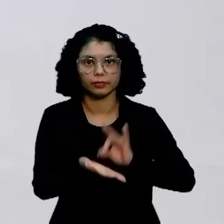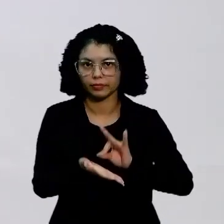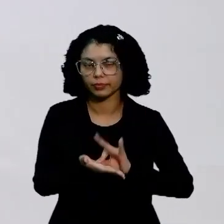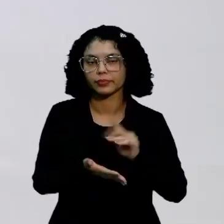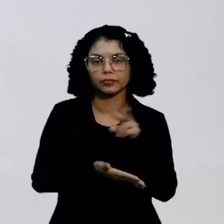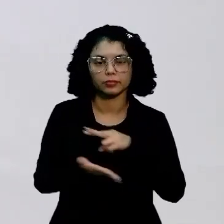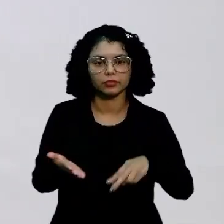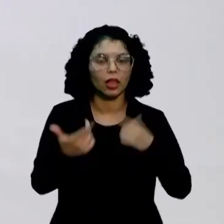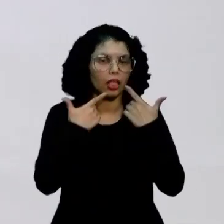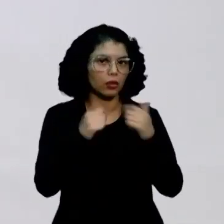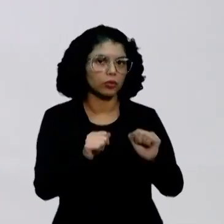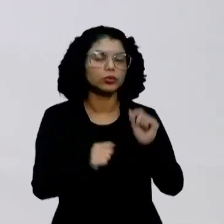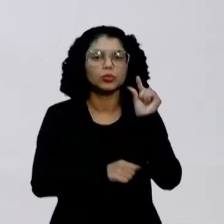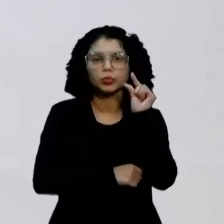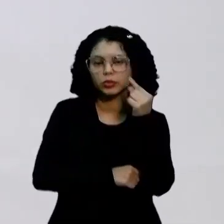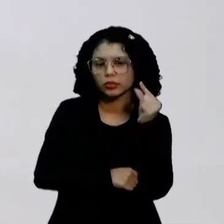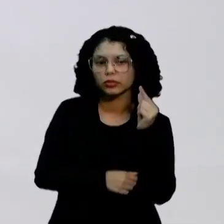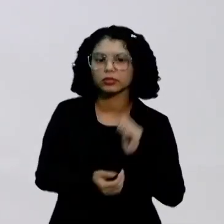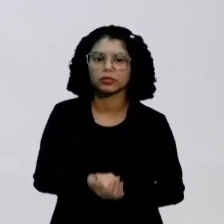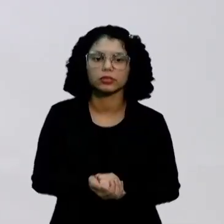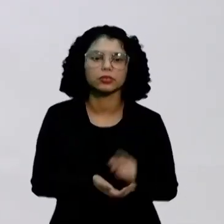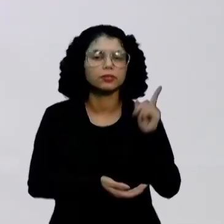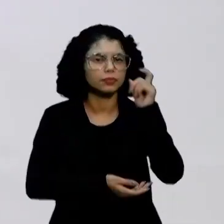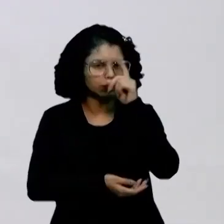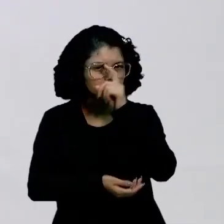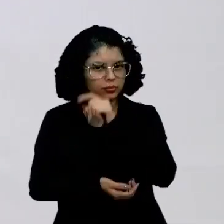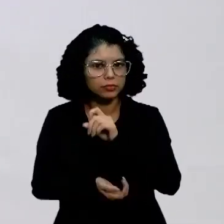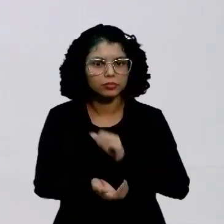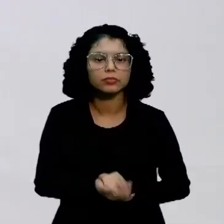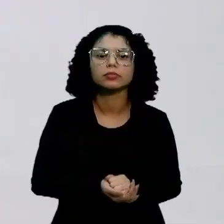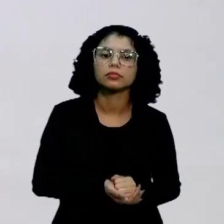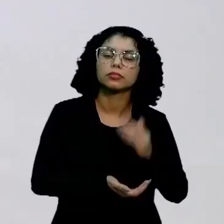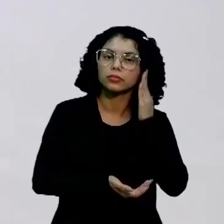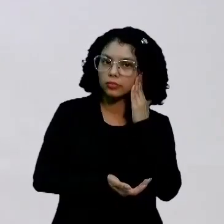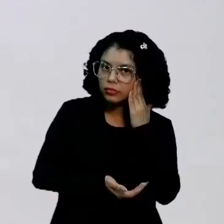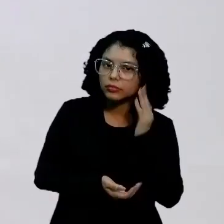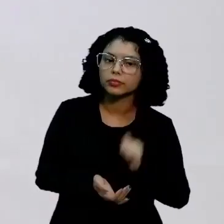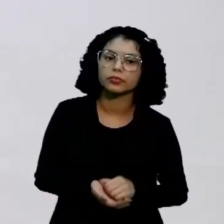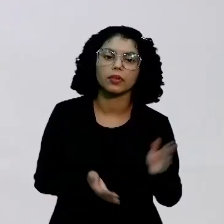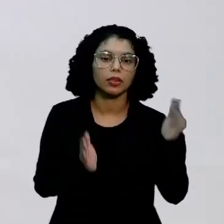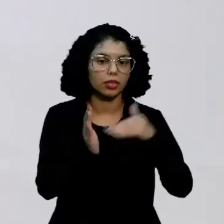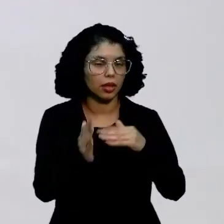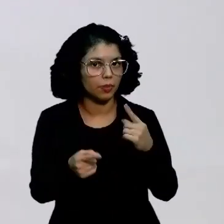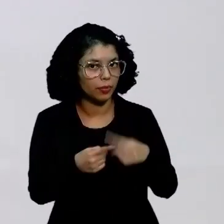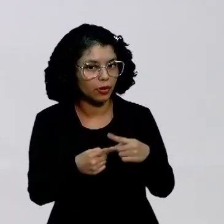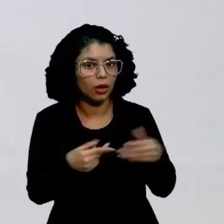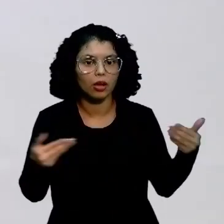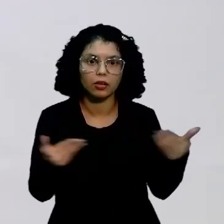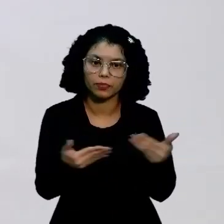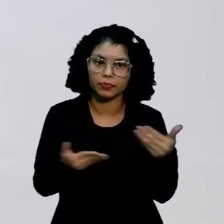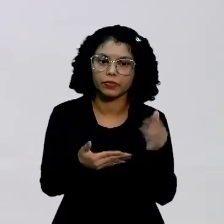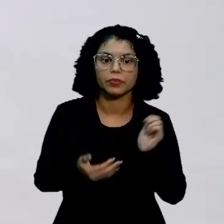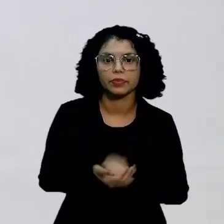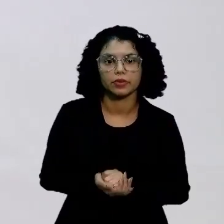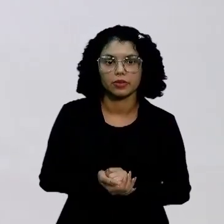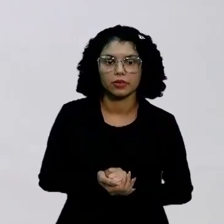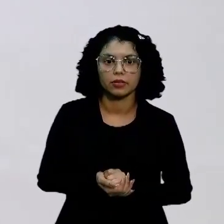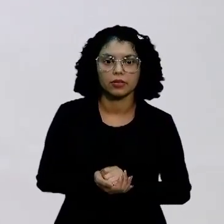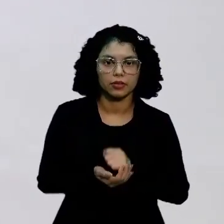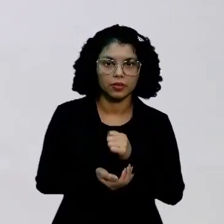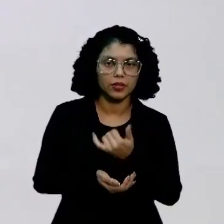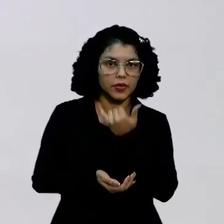a linguagem ela é um pouquinho mais complicada, de difícil compreensão. Até porque hoje nós vivemos num